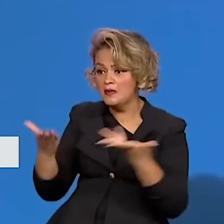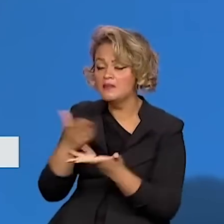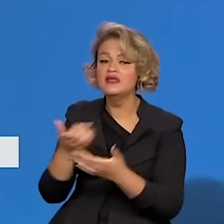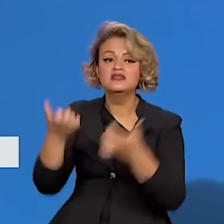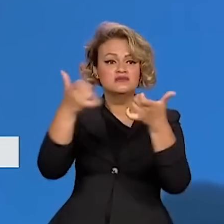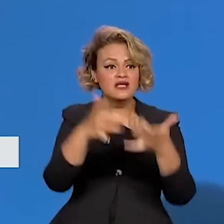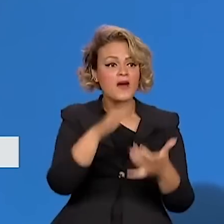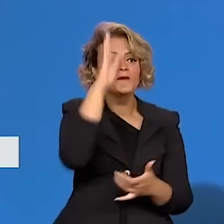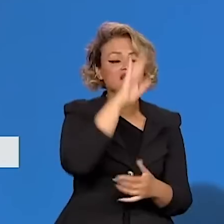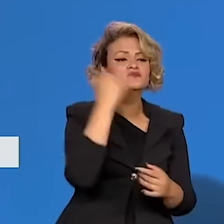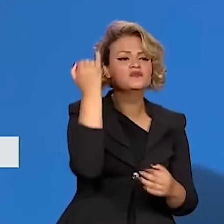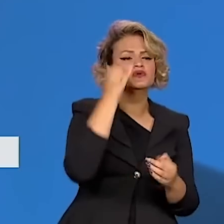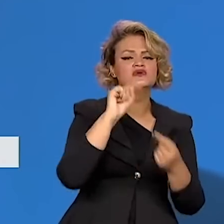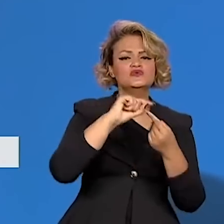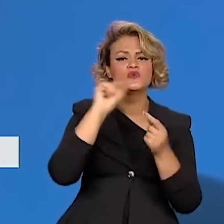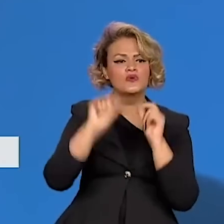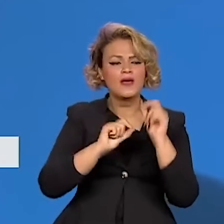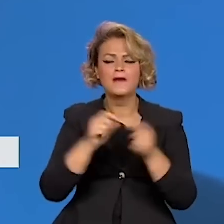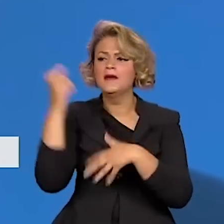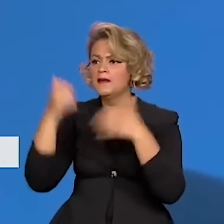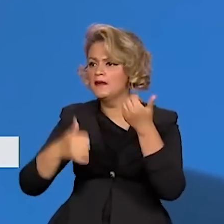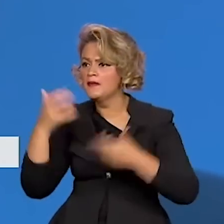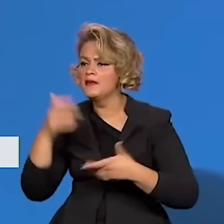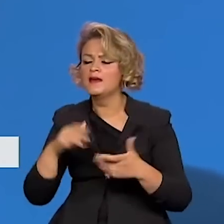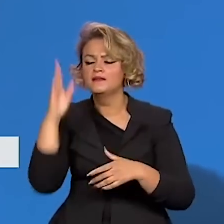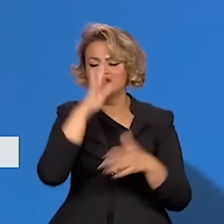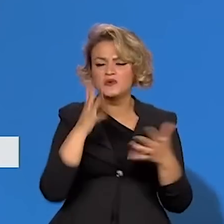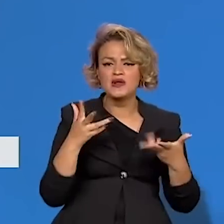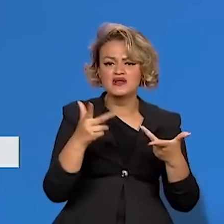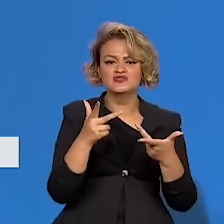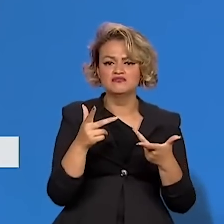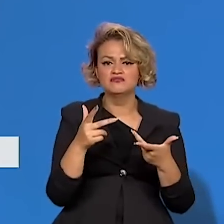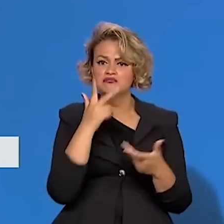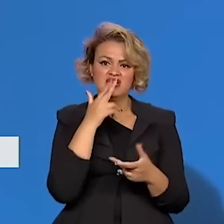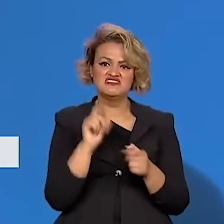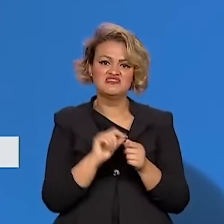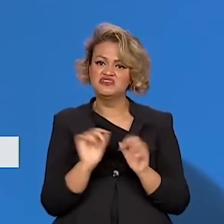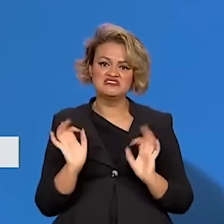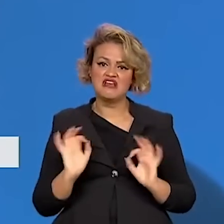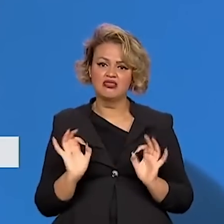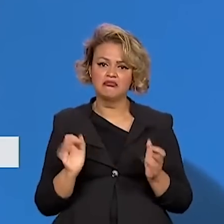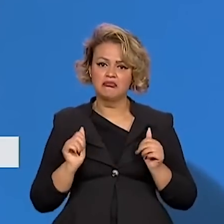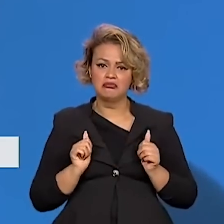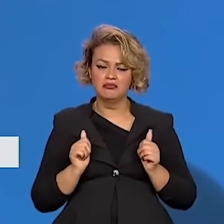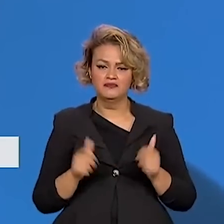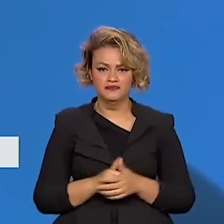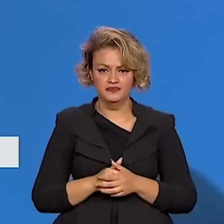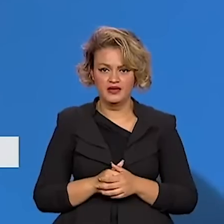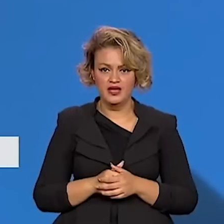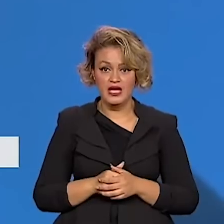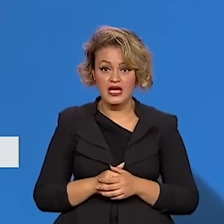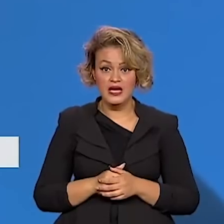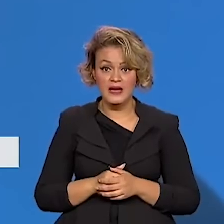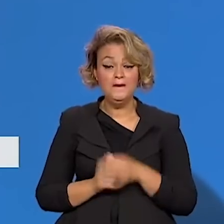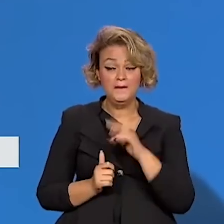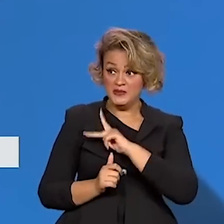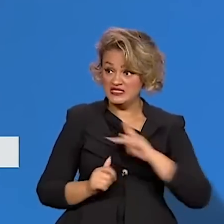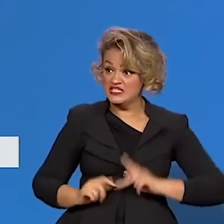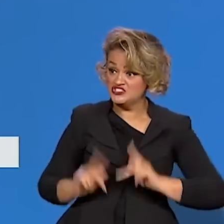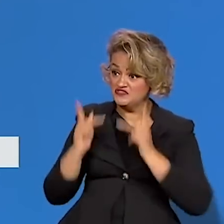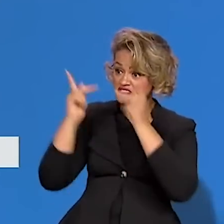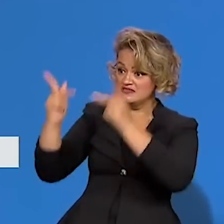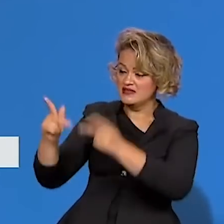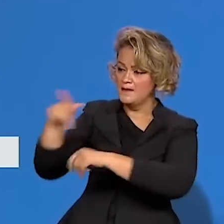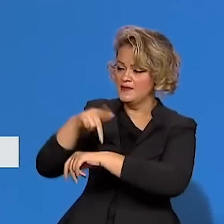da importância do Brasil da qualidade do Brasil e para que um presidente da república possa visitar outros países